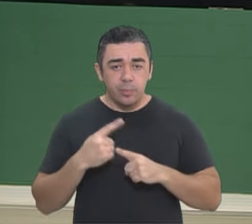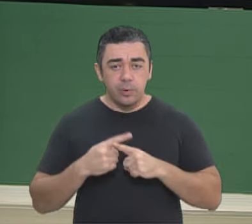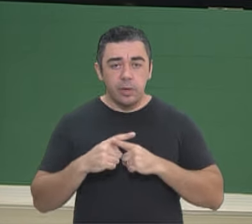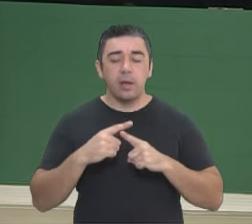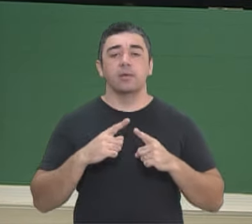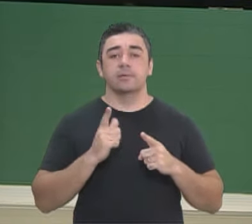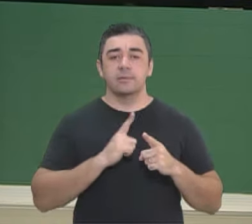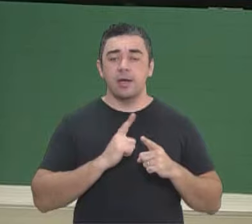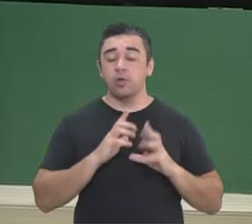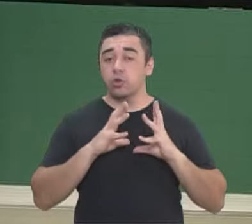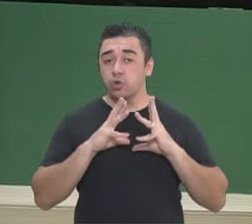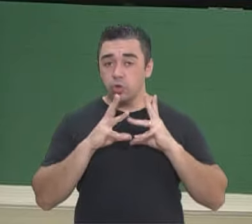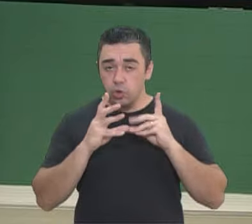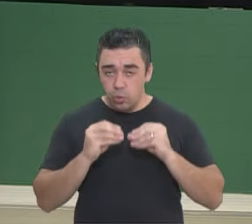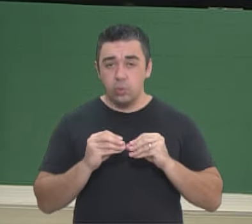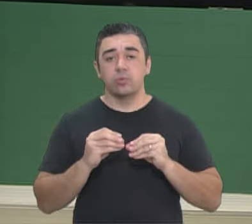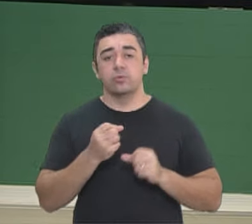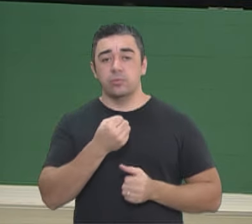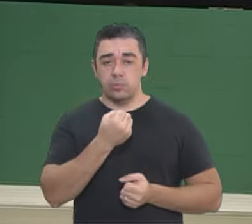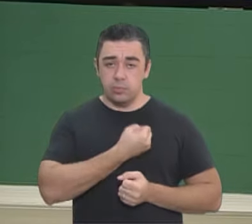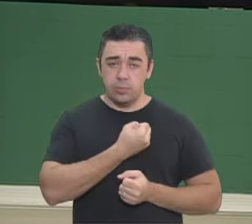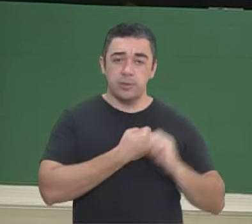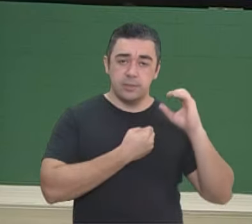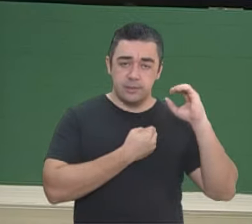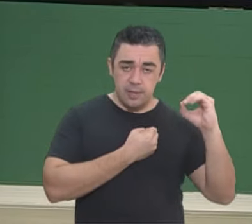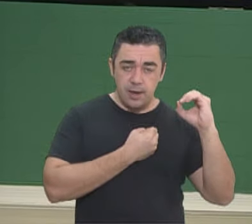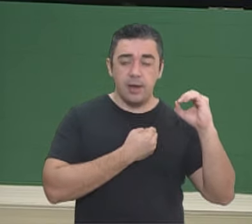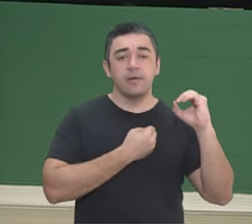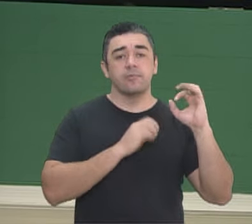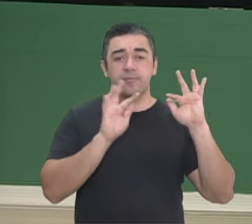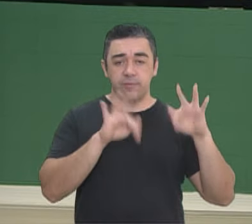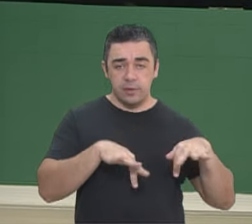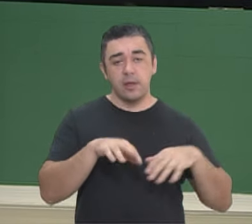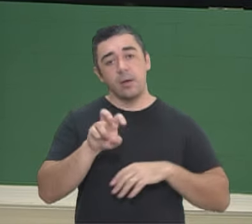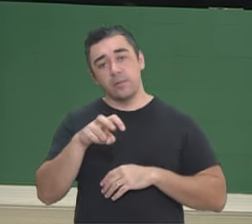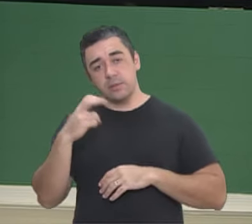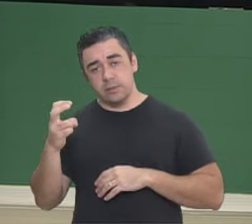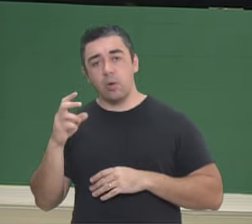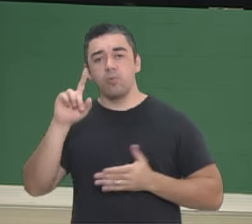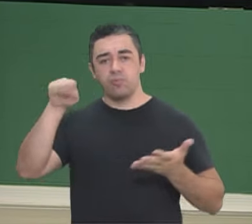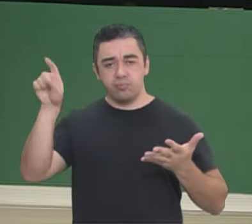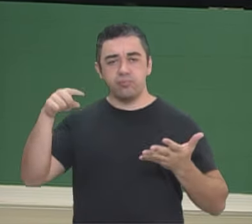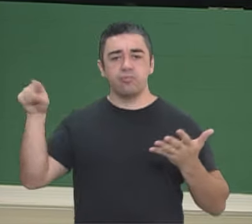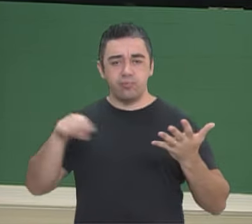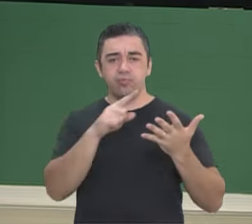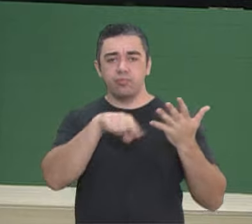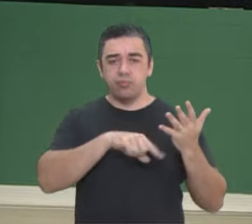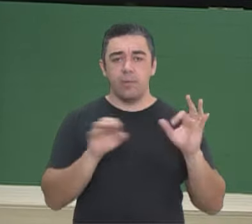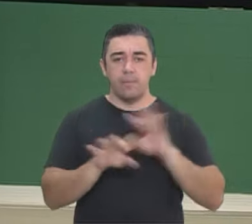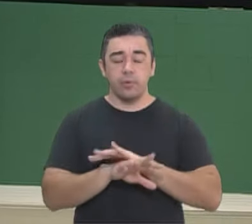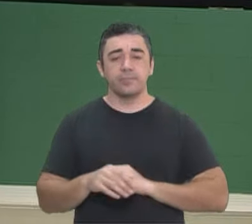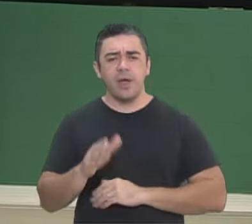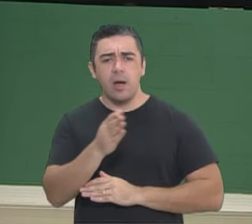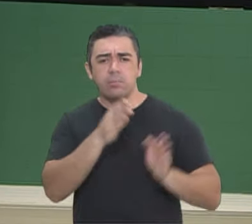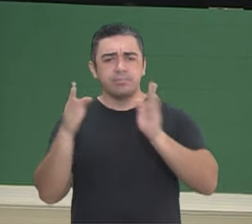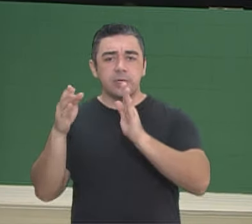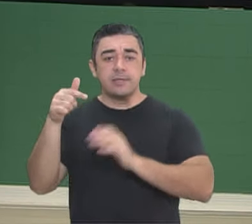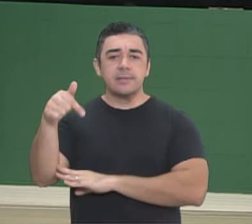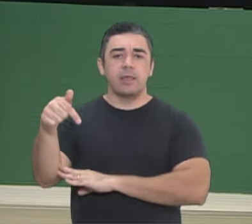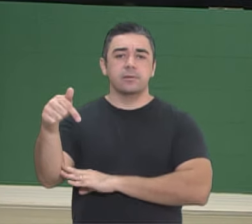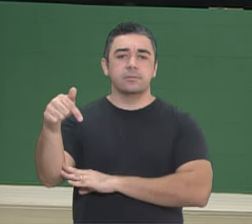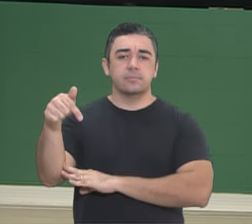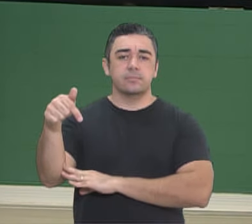5? Todos os números que terminam em 0 e que terminam em 5 já estão riscados. Quem é o próximo? O 7, ó, a